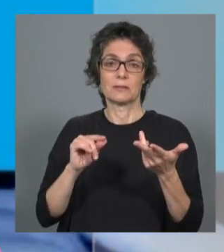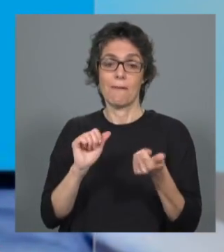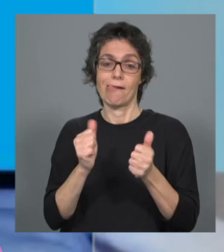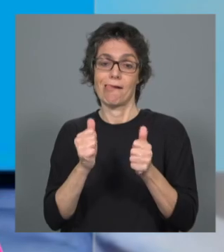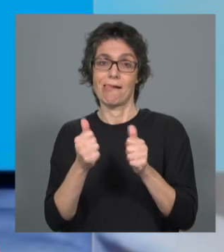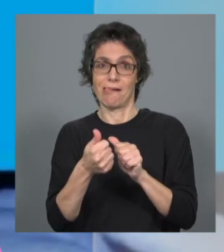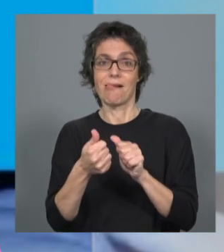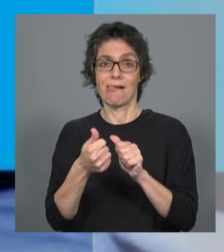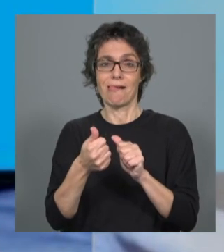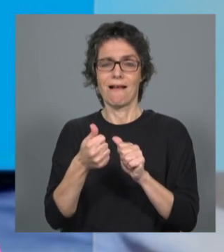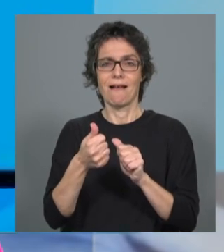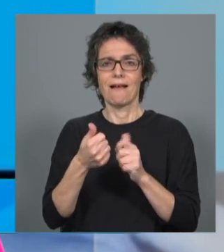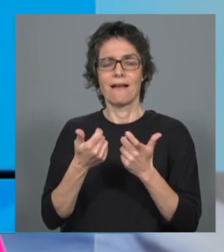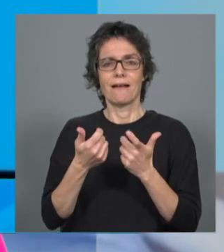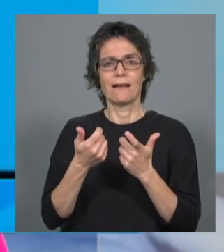readaptar e reinventar.